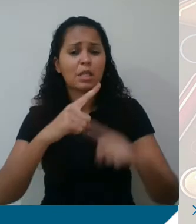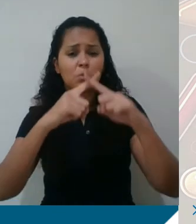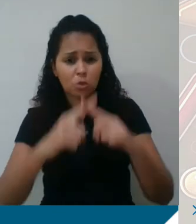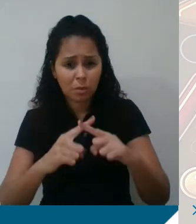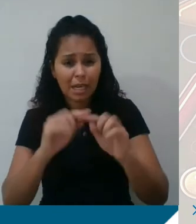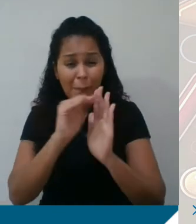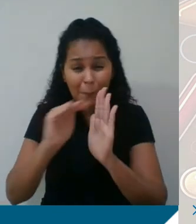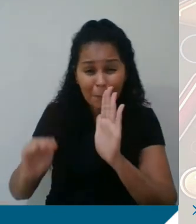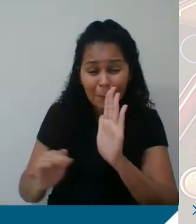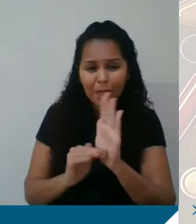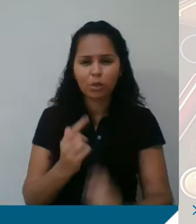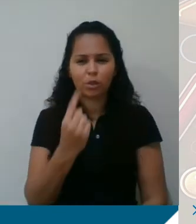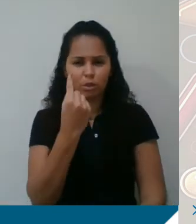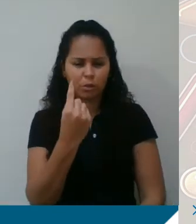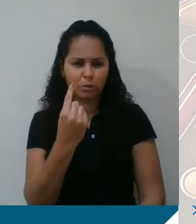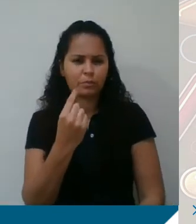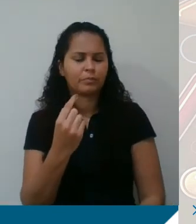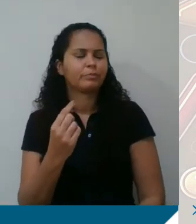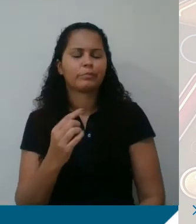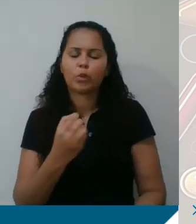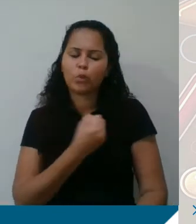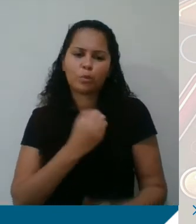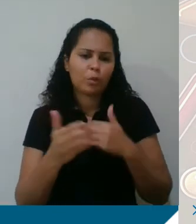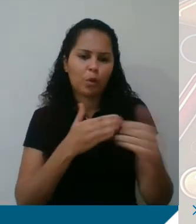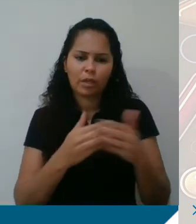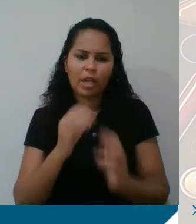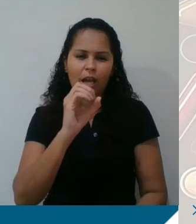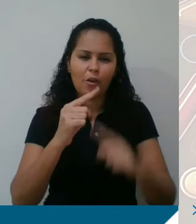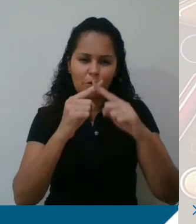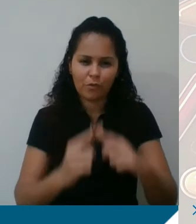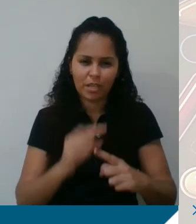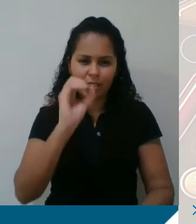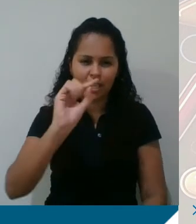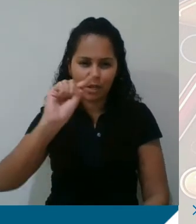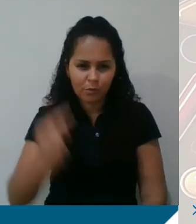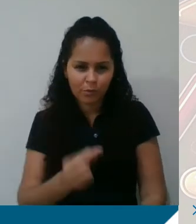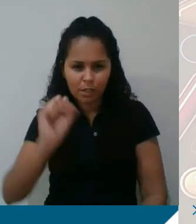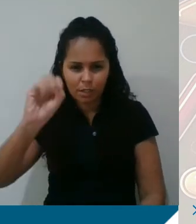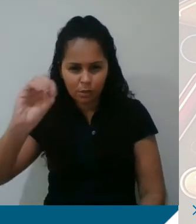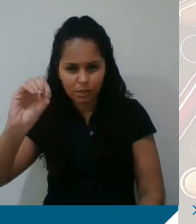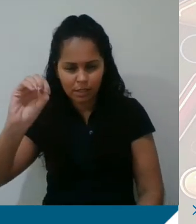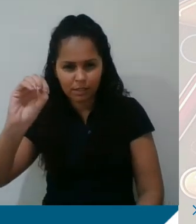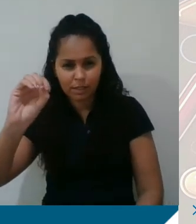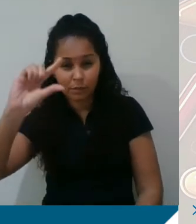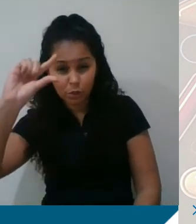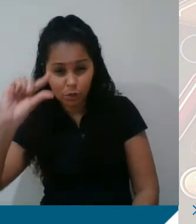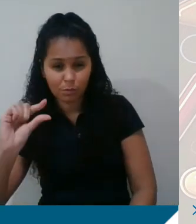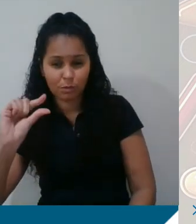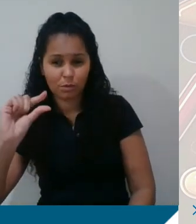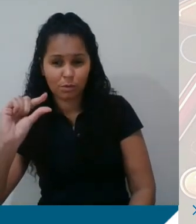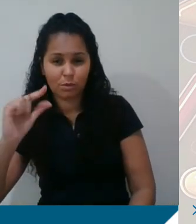1, ele certamente ficará menor. Então, se a gente multiplicar um valor qualquer por 0,80, vou garantir para vocês que ele vai